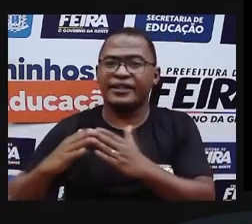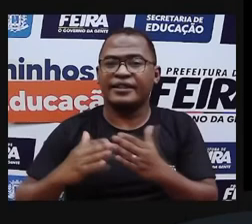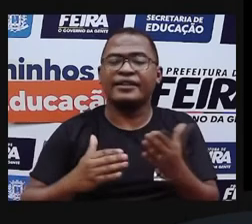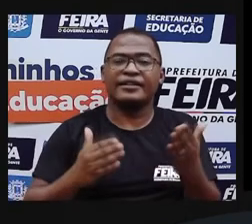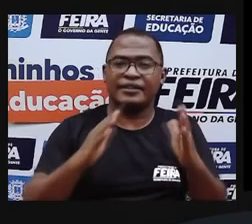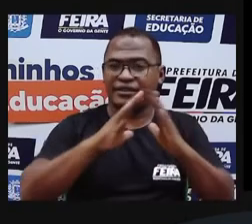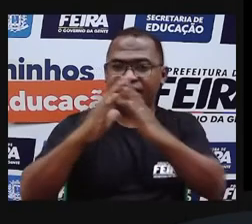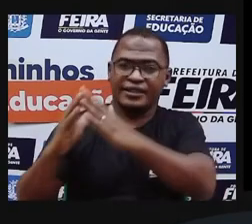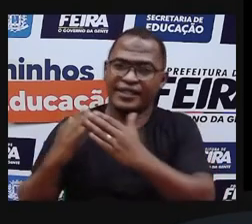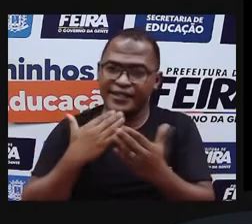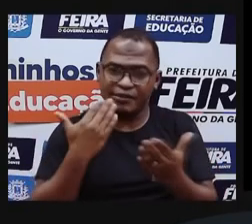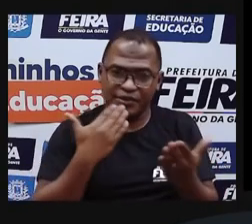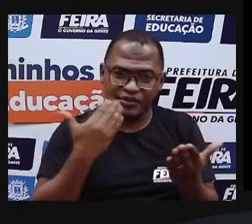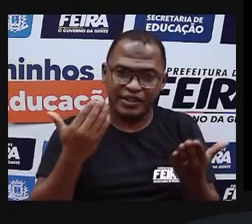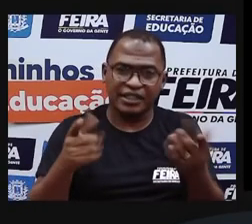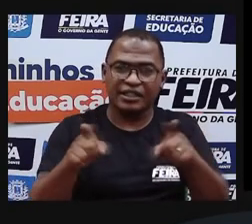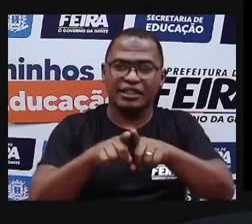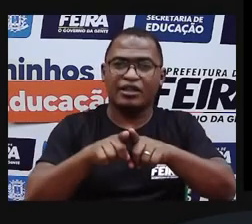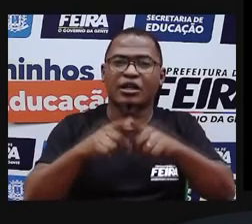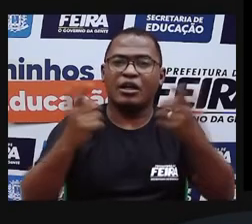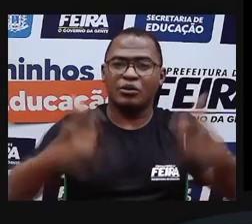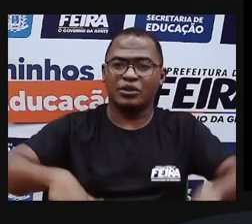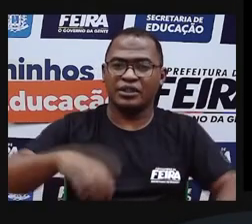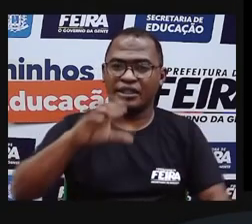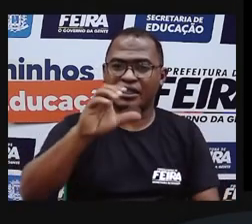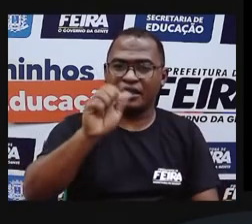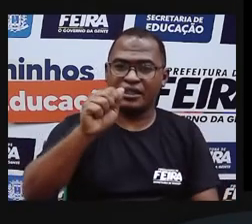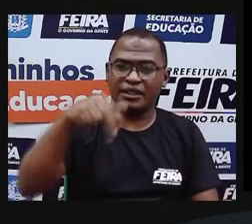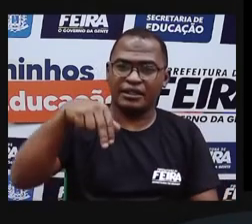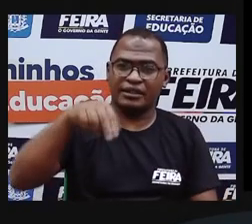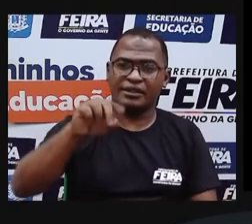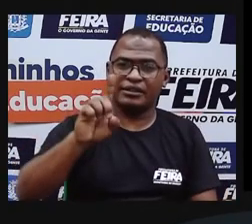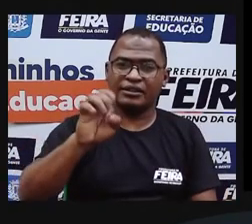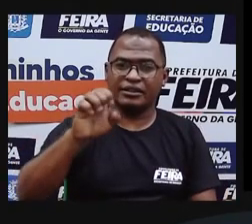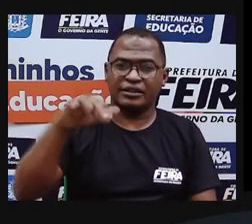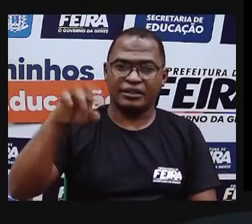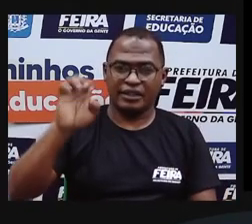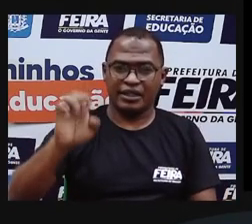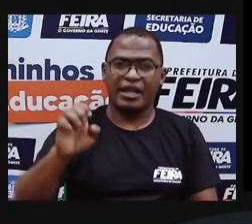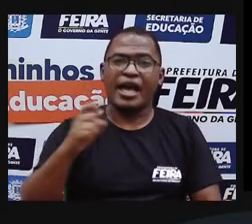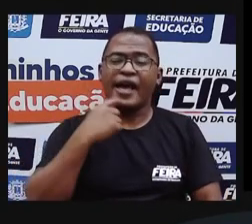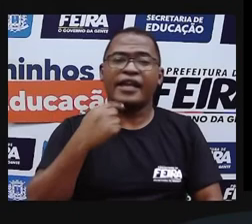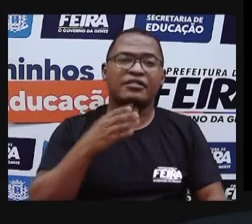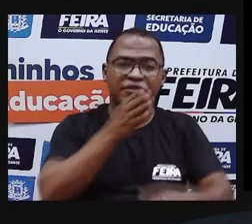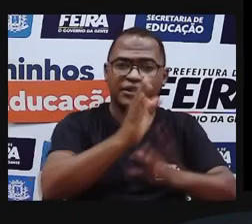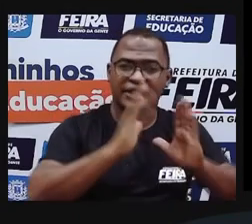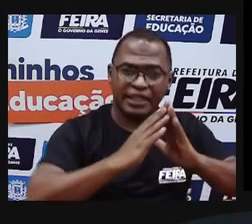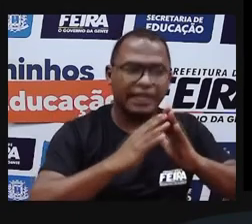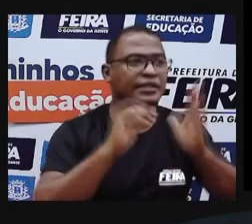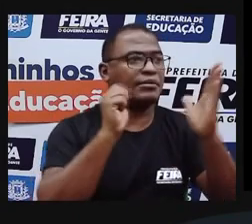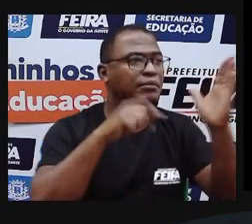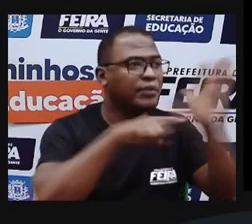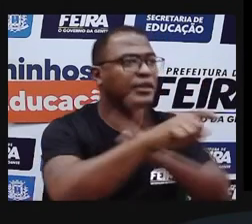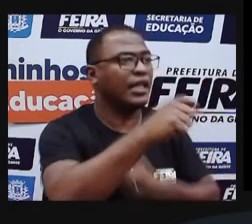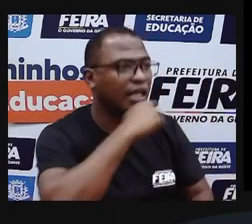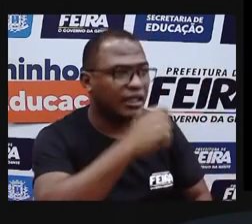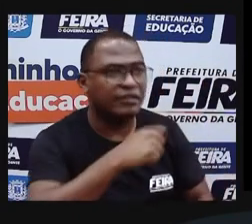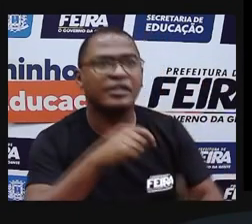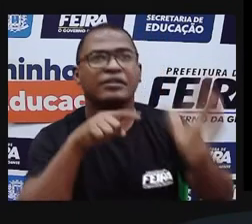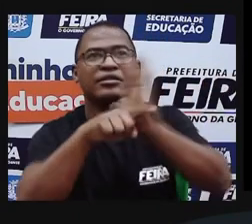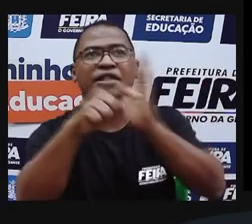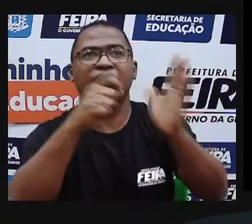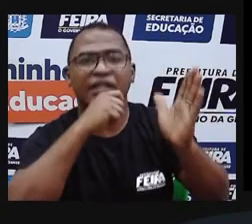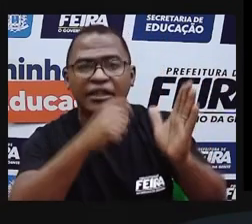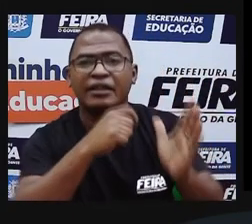foi visitada, adivinha? A casa de Carolina. Carolina lhe mostrou seu diário,